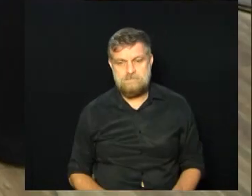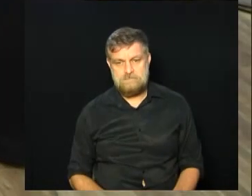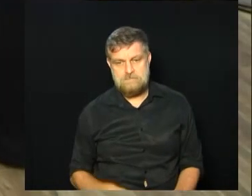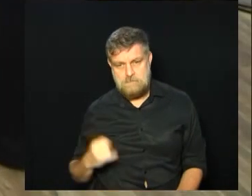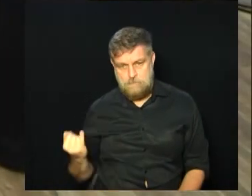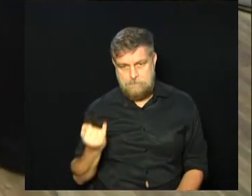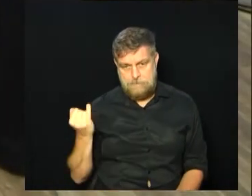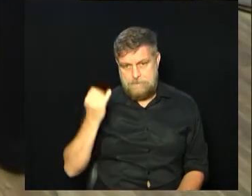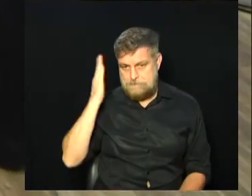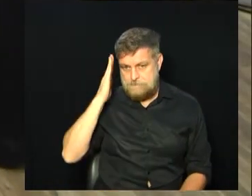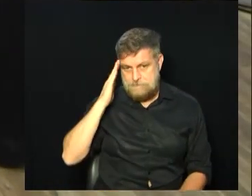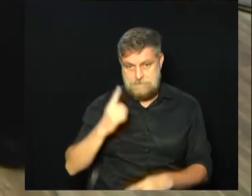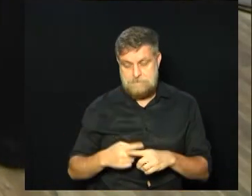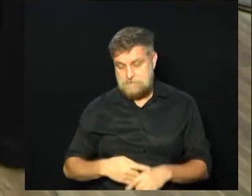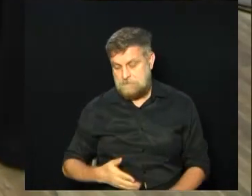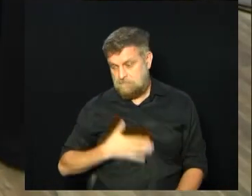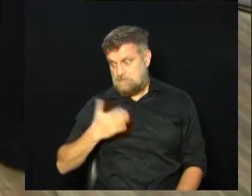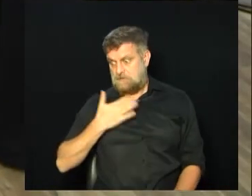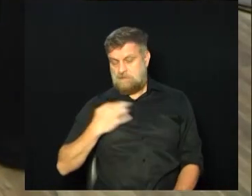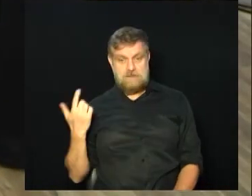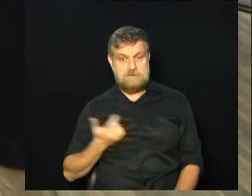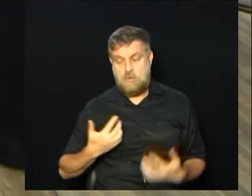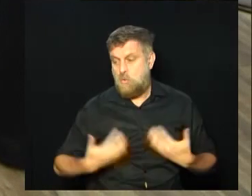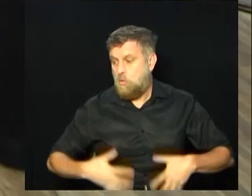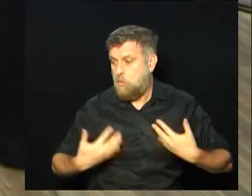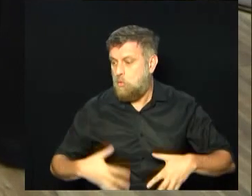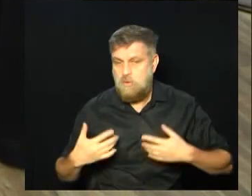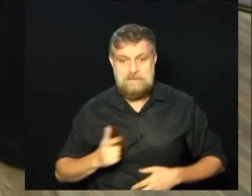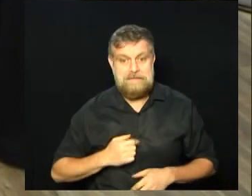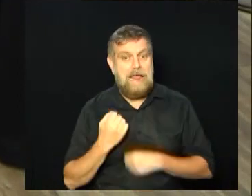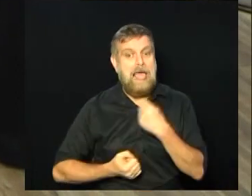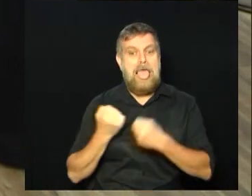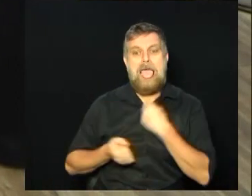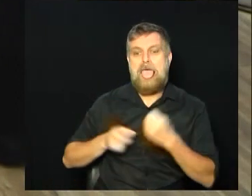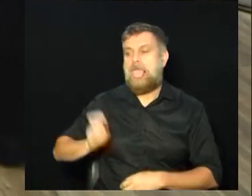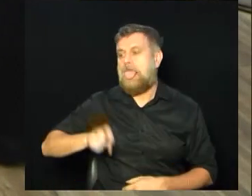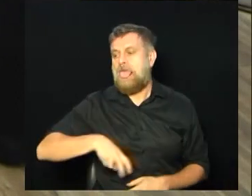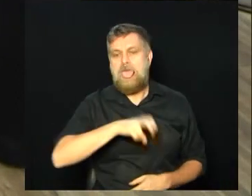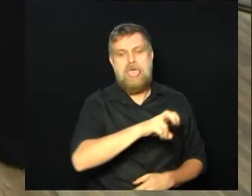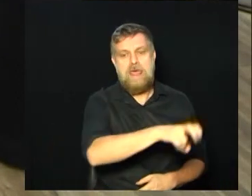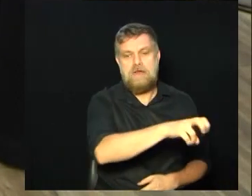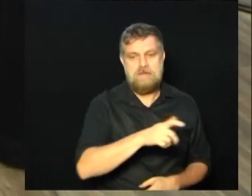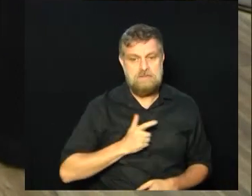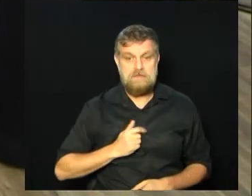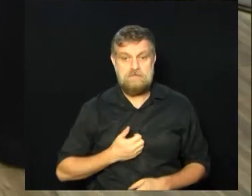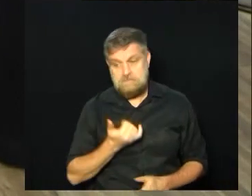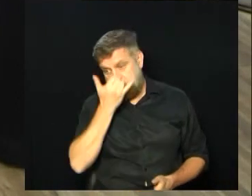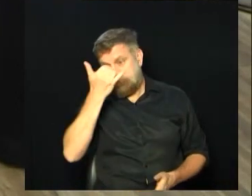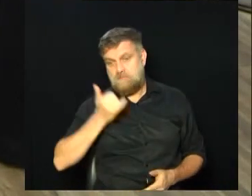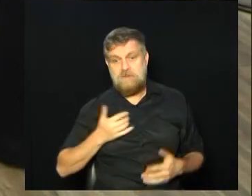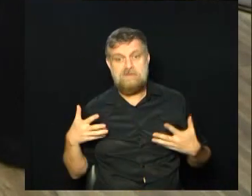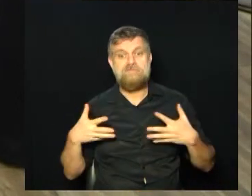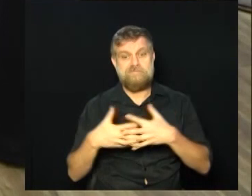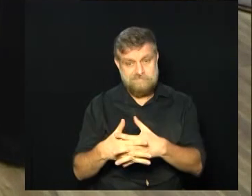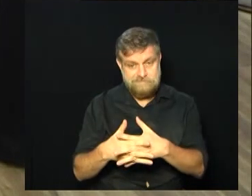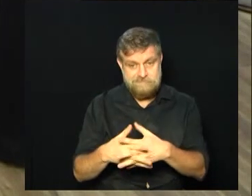importante saber, né, Viviane? Porque senão é essa reação que a gente tem mesmo. Sai correndo para qualquer lugar e acaba atrapalhando